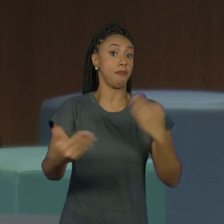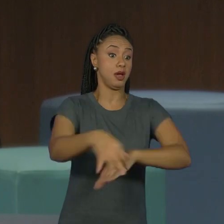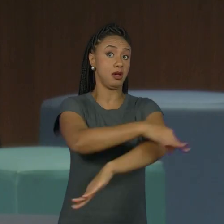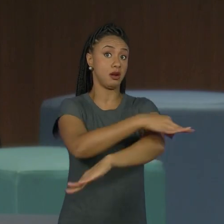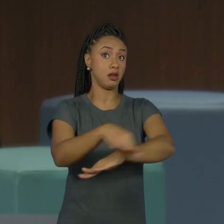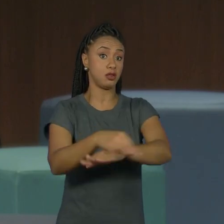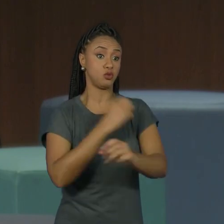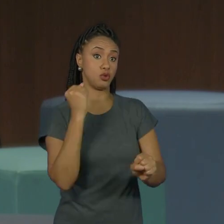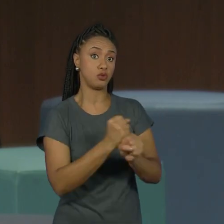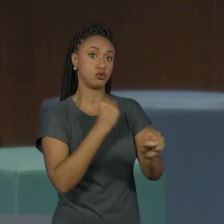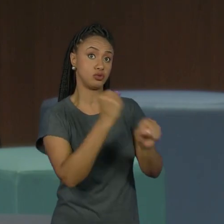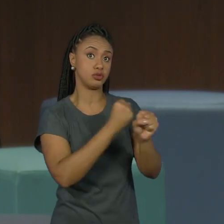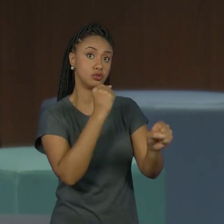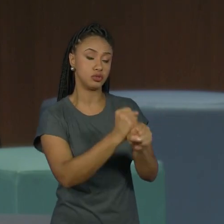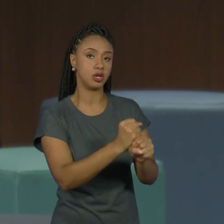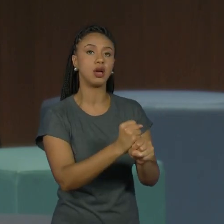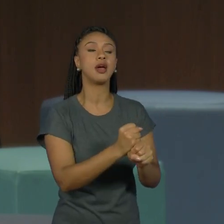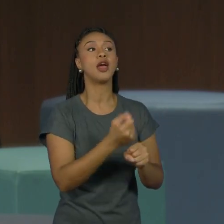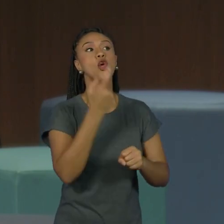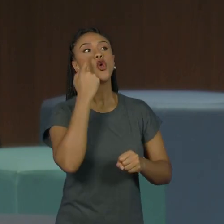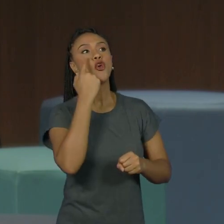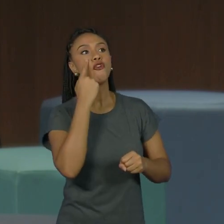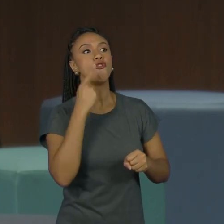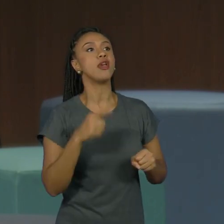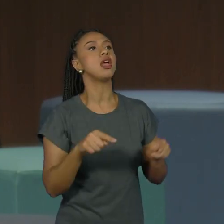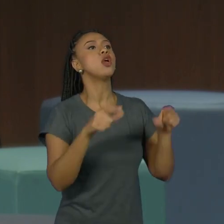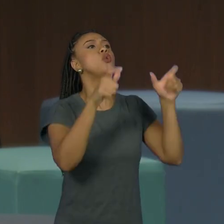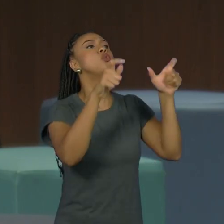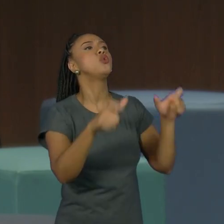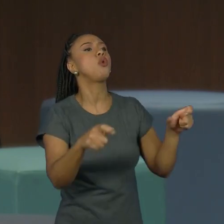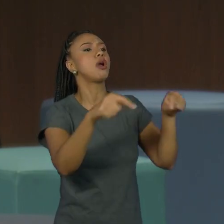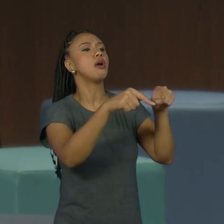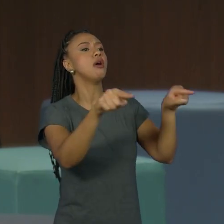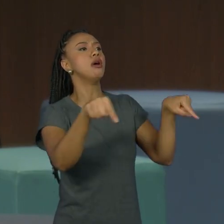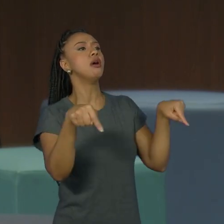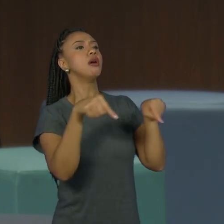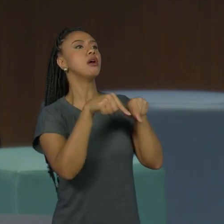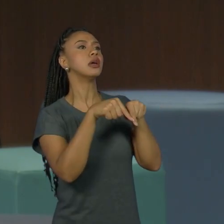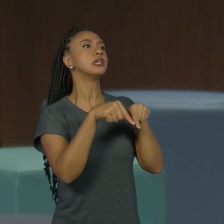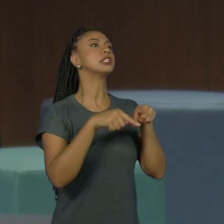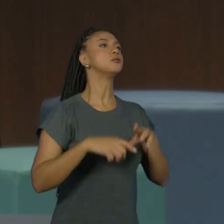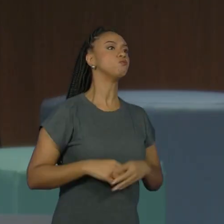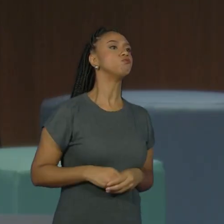no framework, são específicos àquele terreno, né? Então, se a gente for